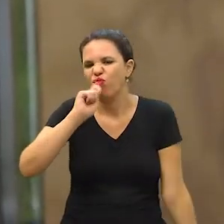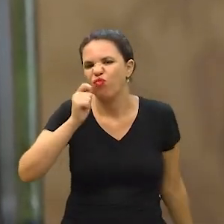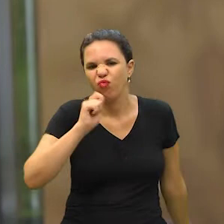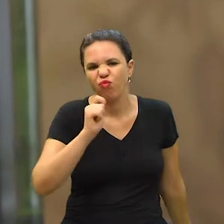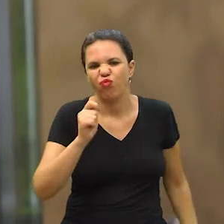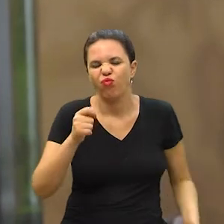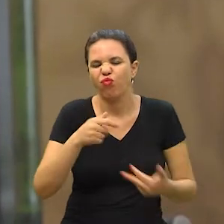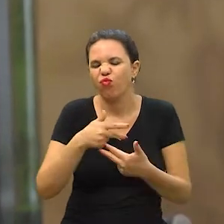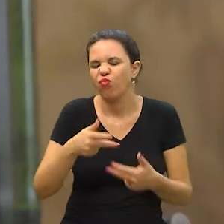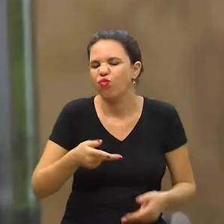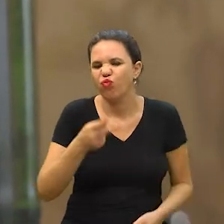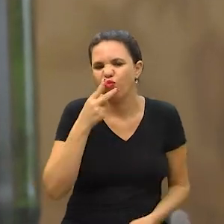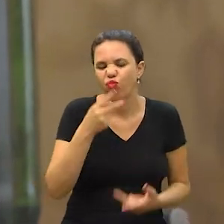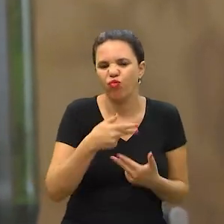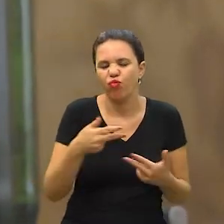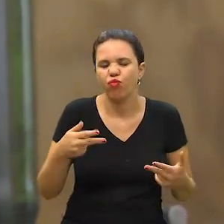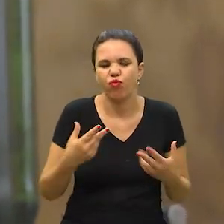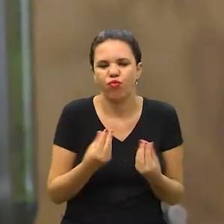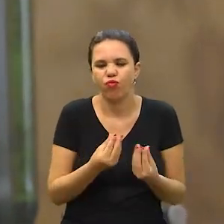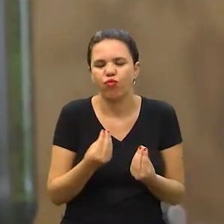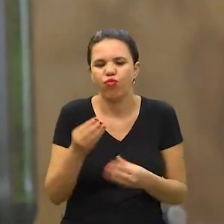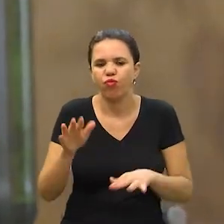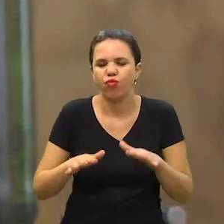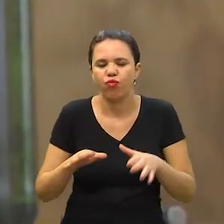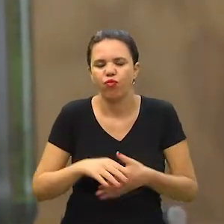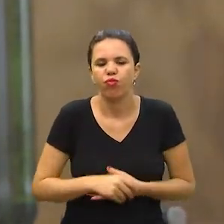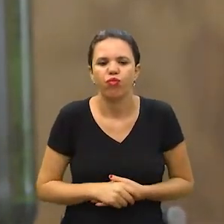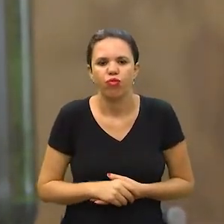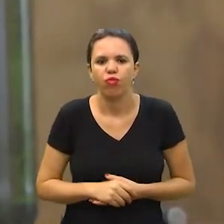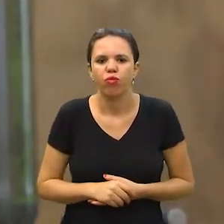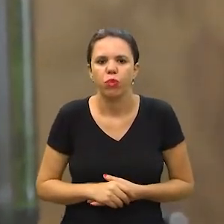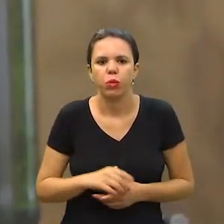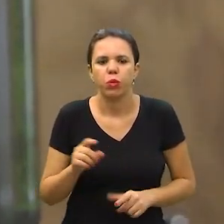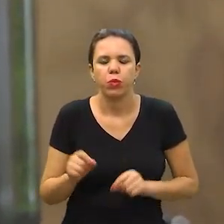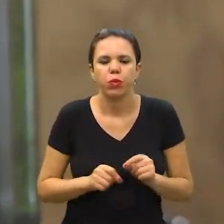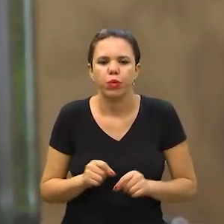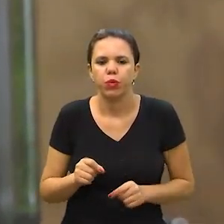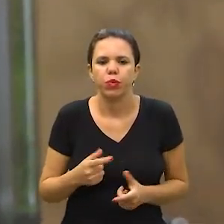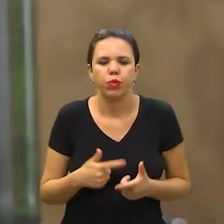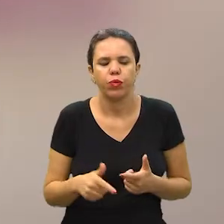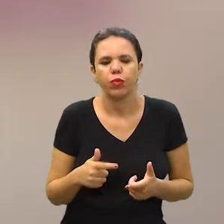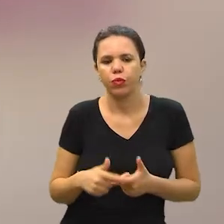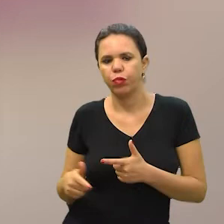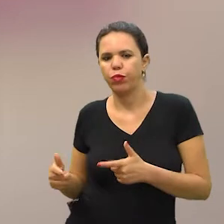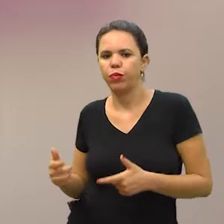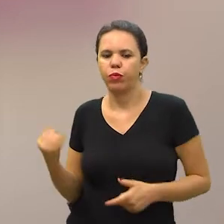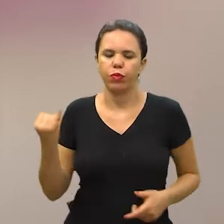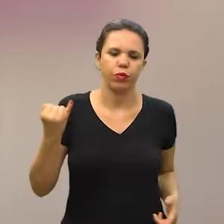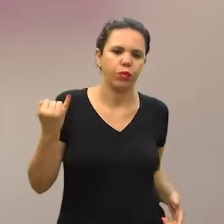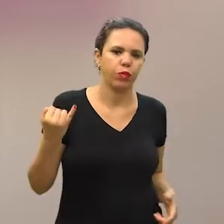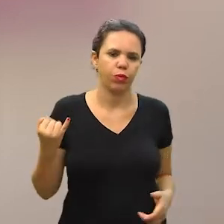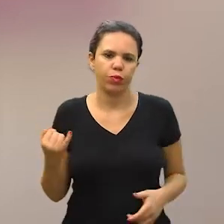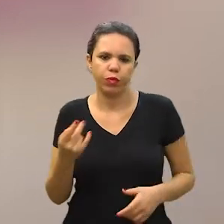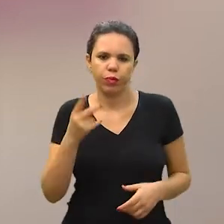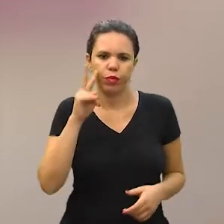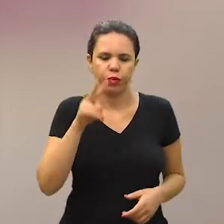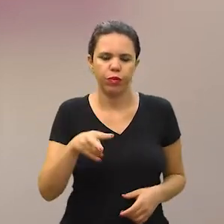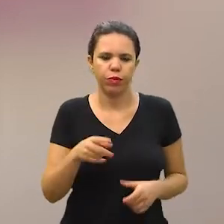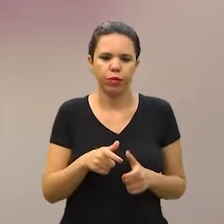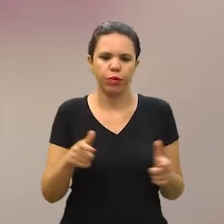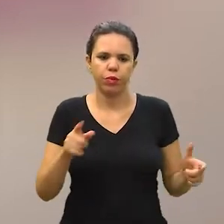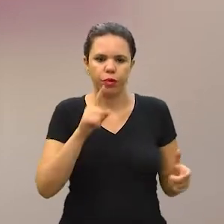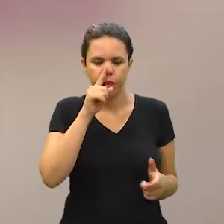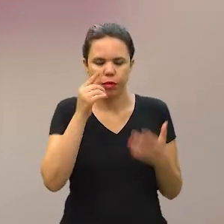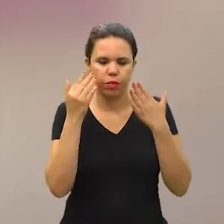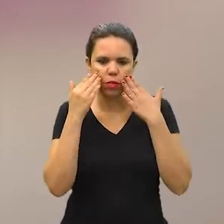drogas, tabaco, né? Muitas vezes, o que é em quadros um pouco mais importantes, a gente vê um risco